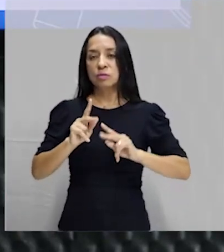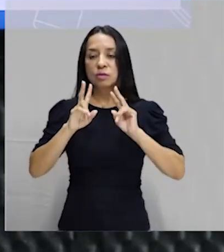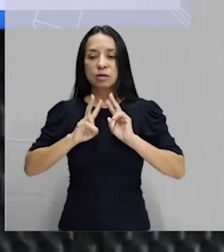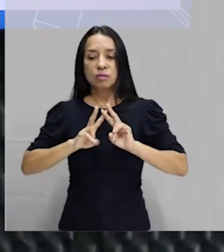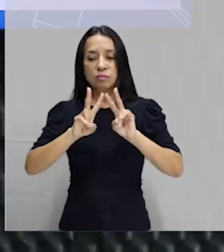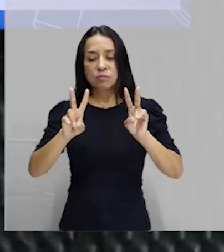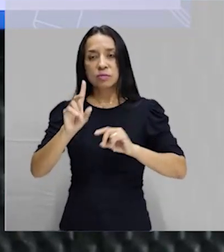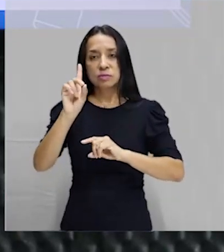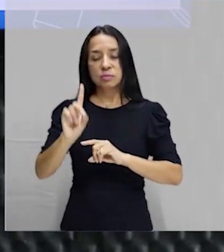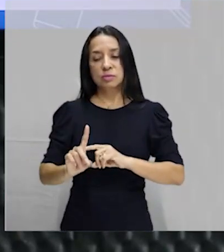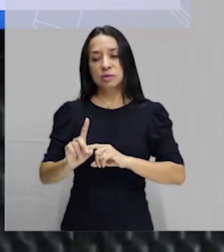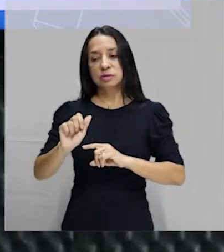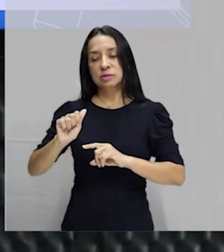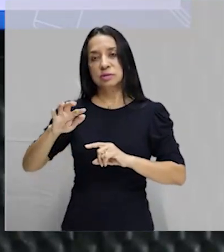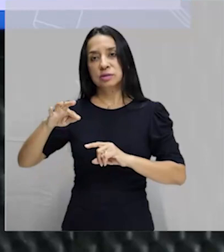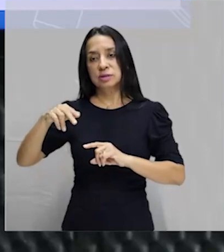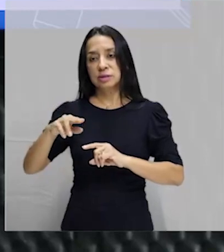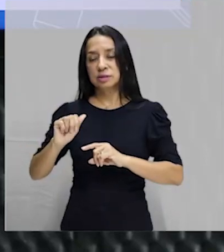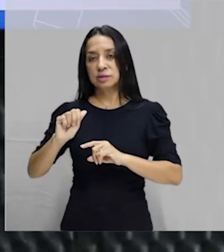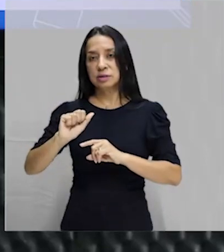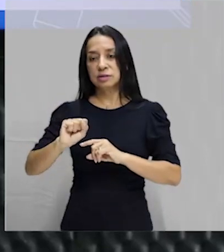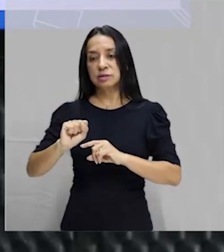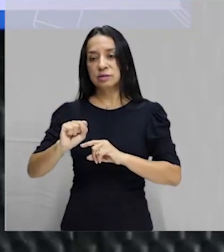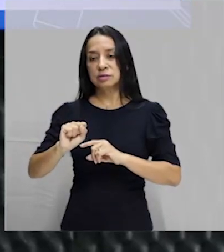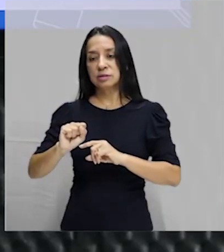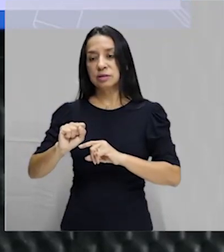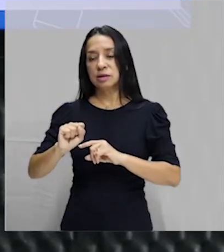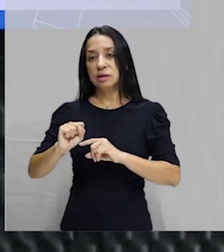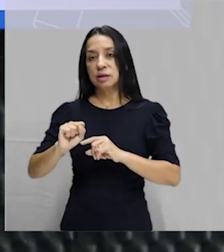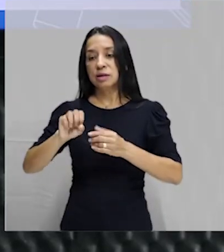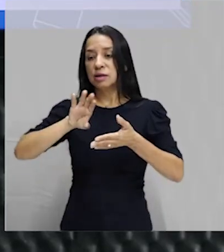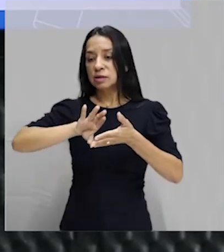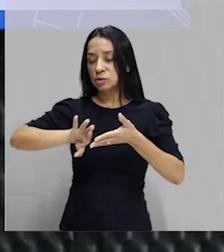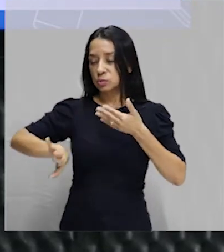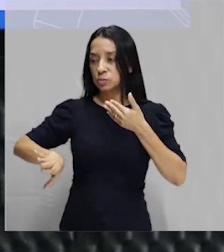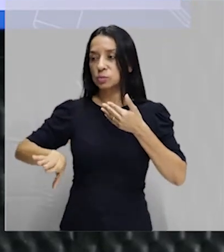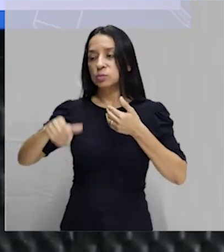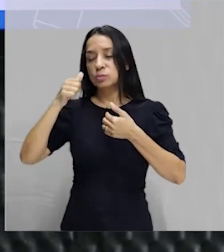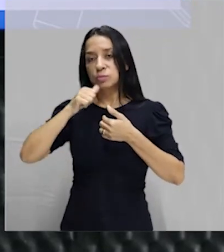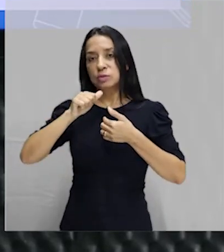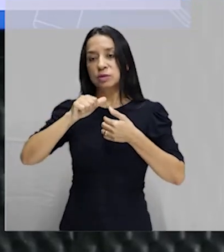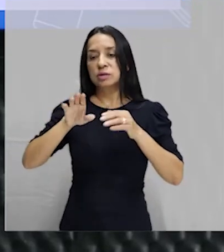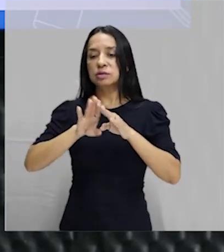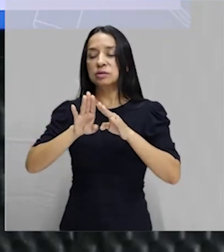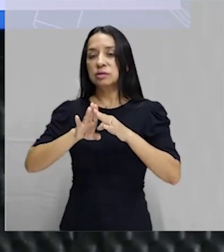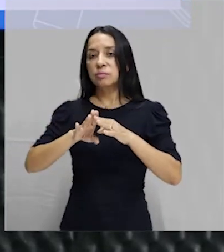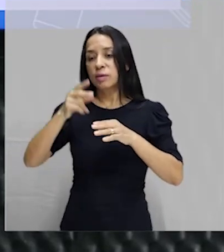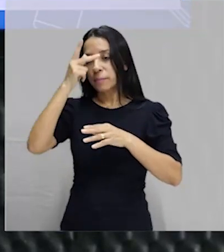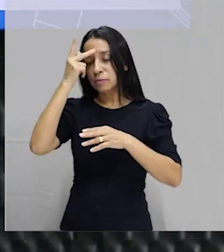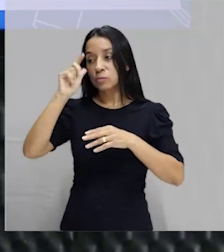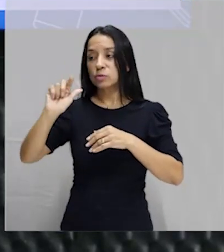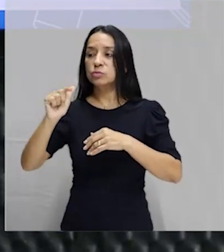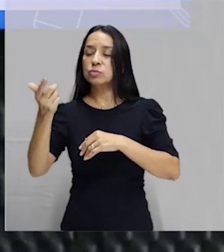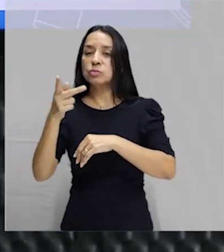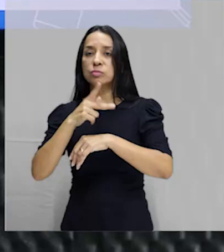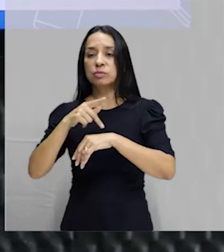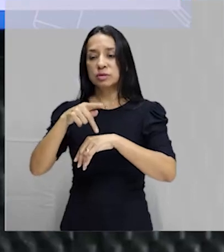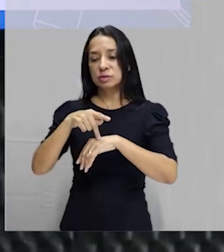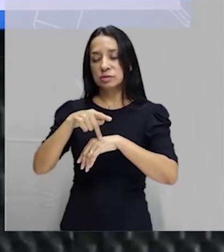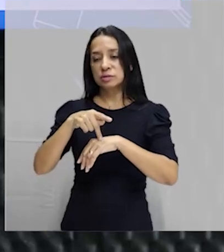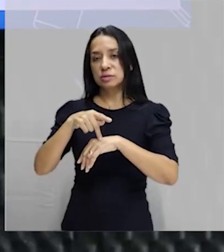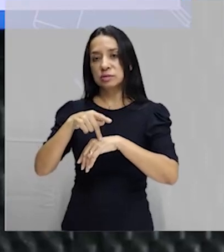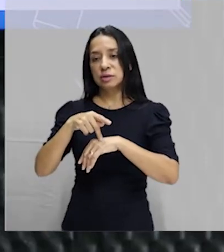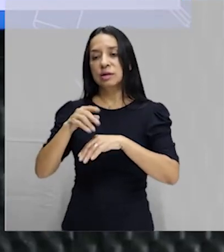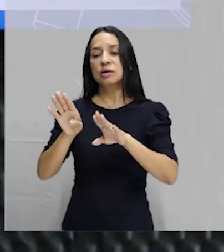democracia ateniense, ela é uma democracia que exclui mulheres, que vai excluir estrangeiros, que são chamados de metecos, e até